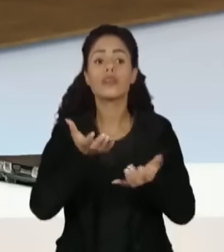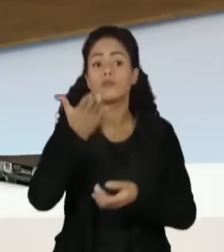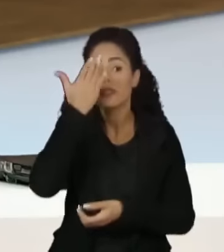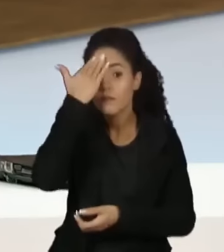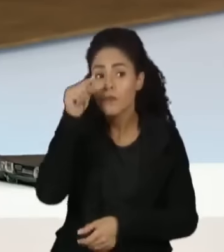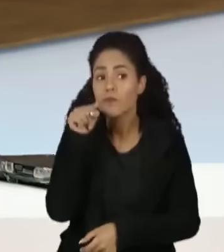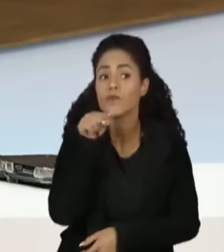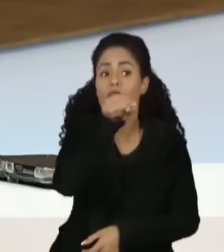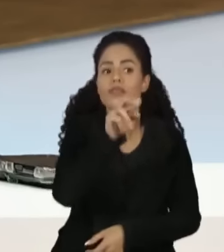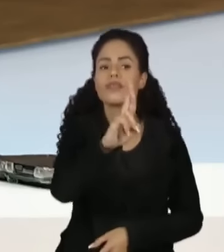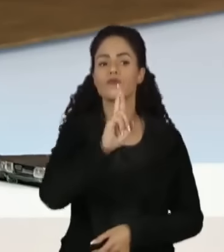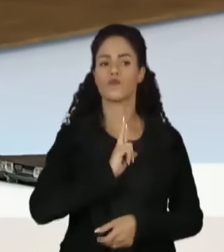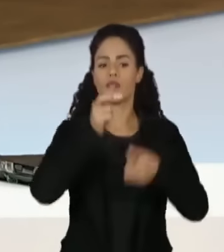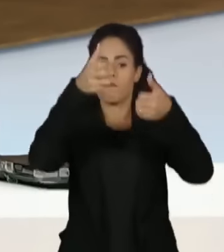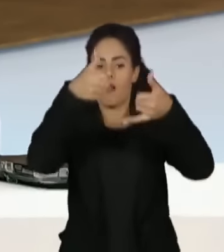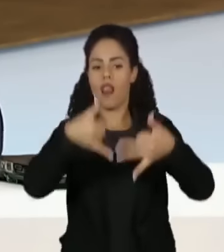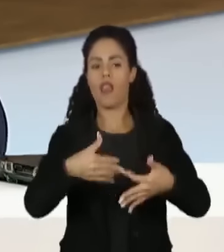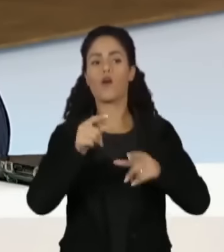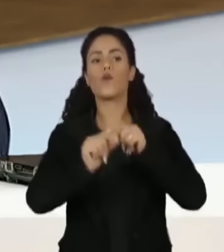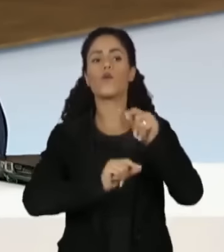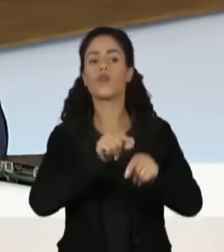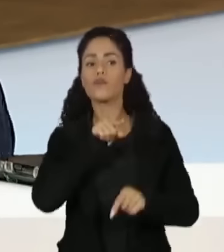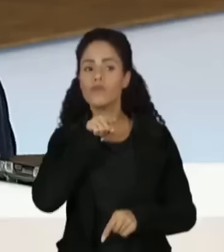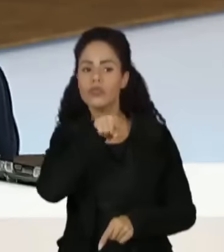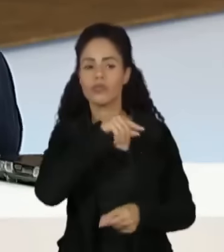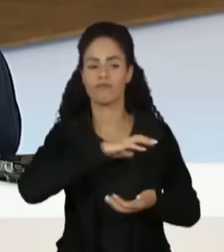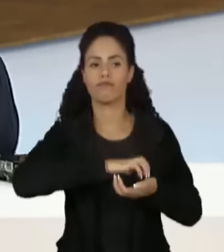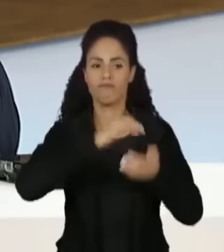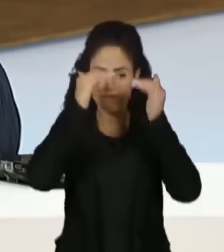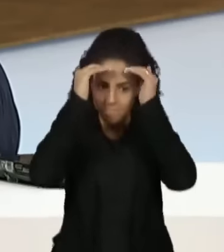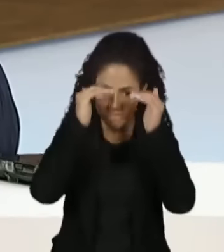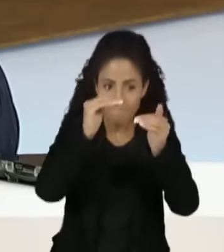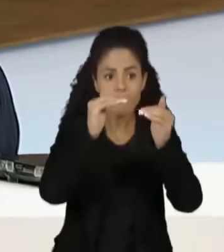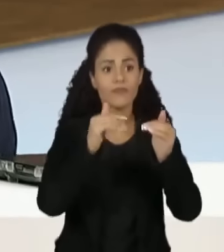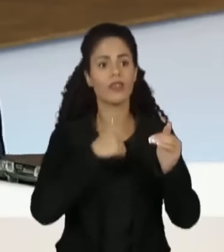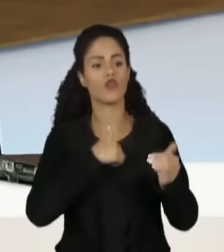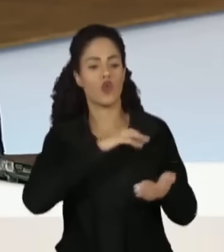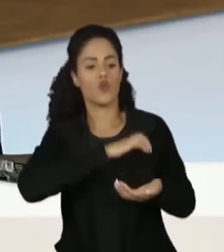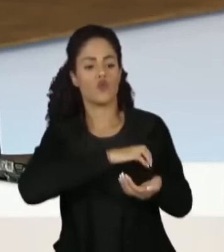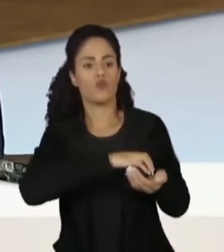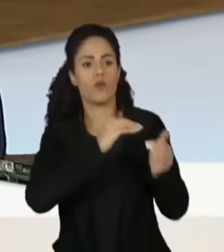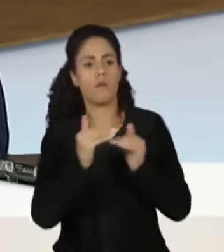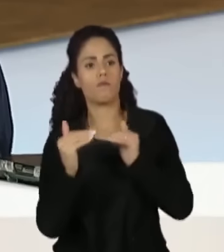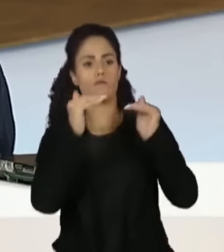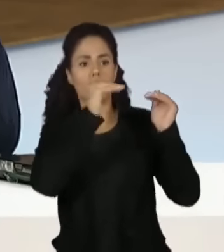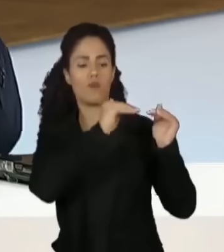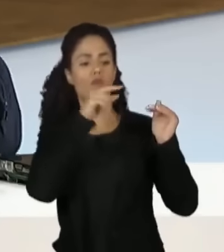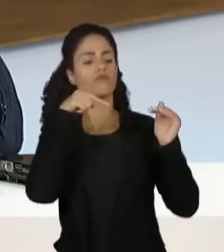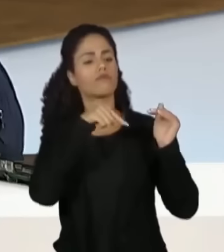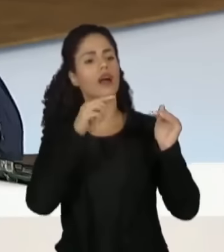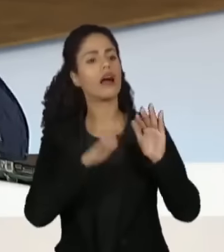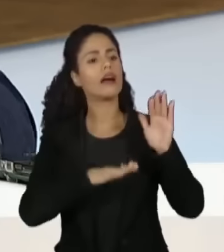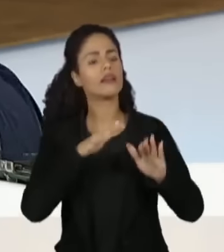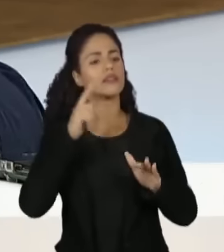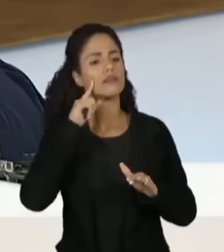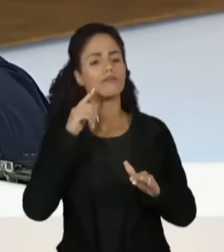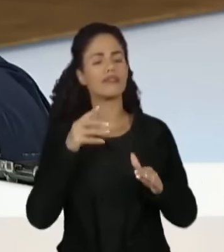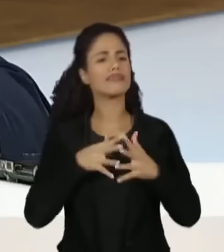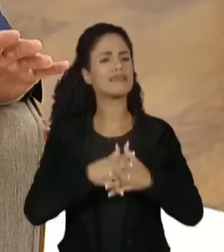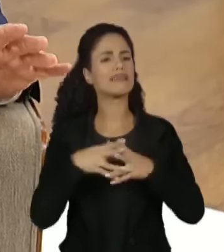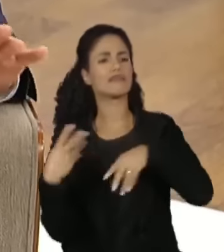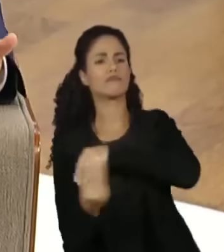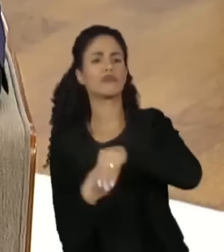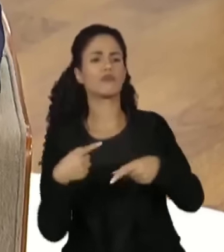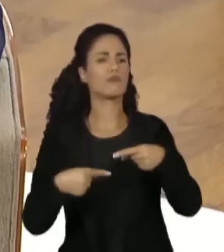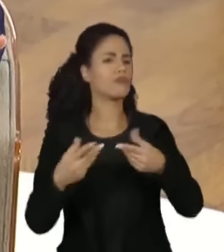senhor, e eu repito a pergunta, qual a responsabilidade do Supremo por isso? O Supremo está sendo visto como um poder que passa a se confundir demais com a política.